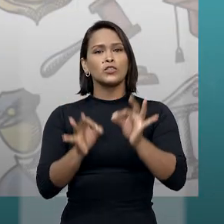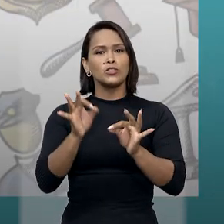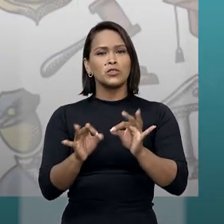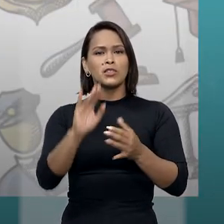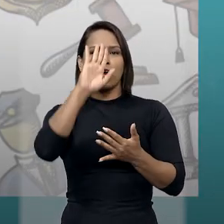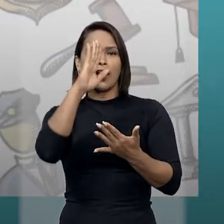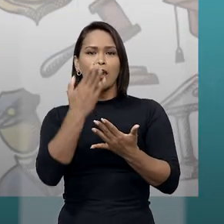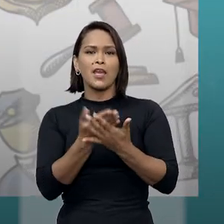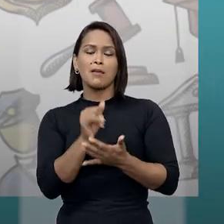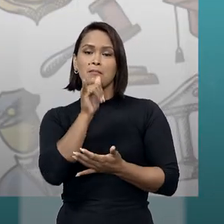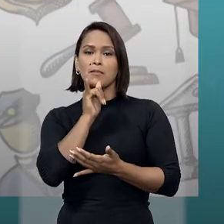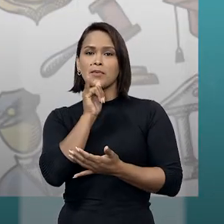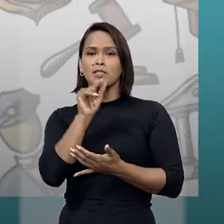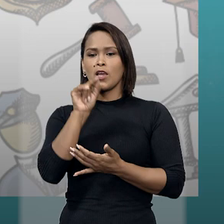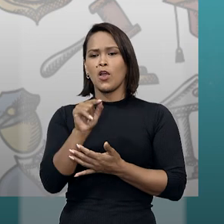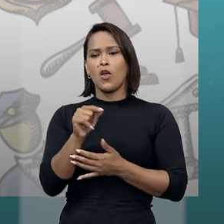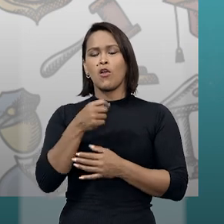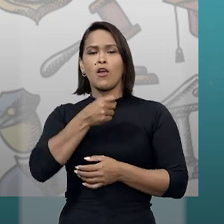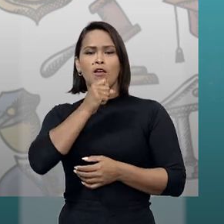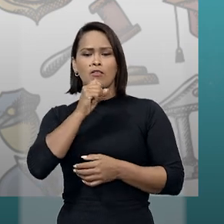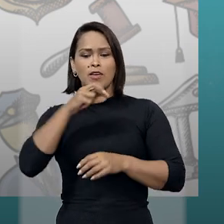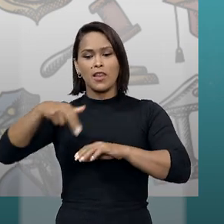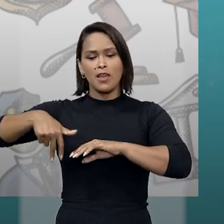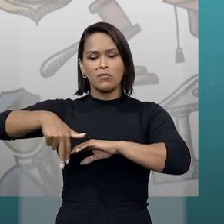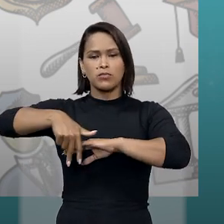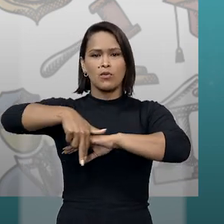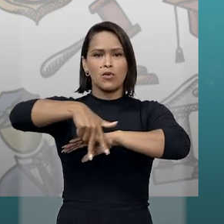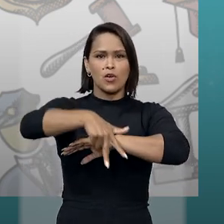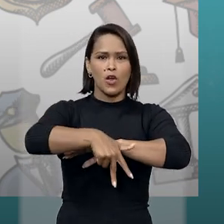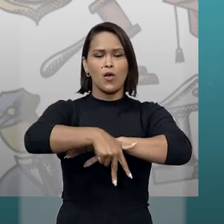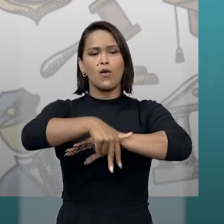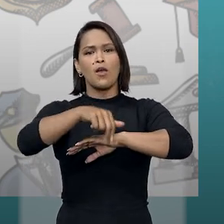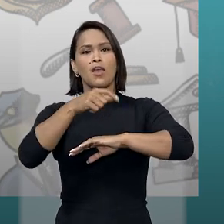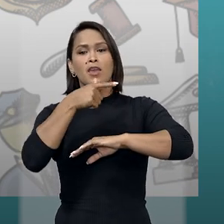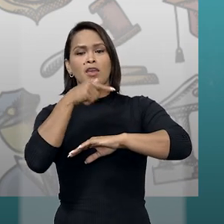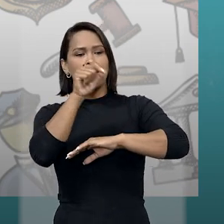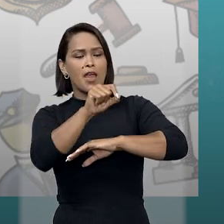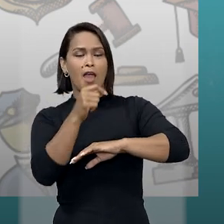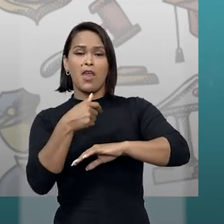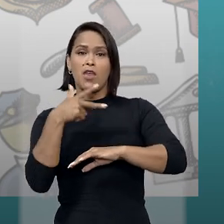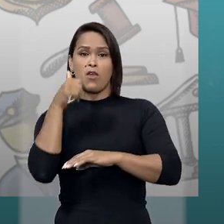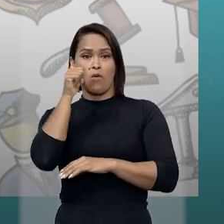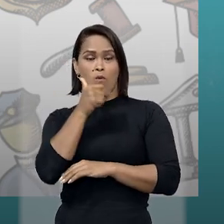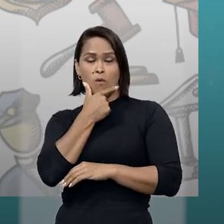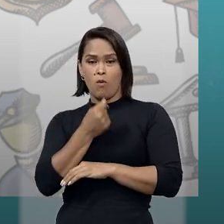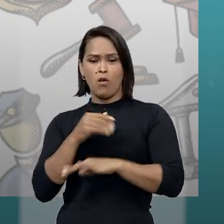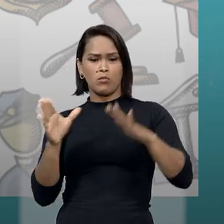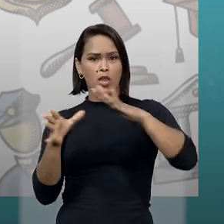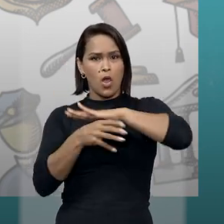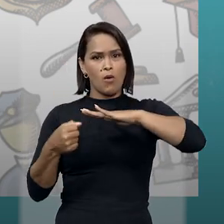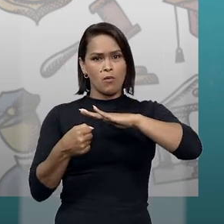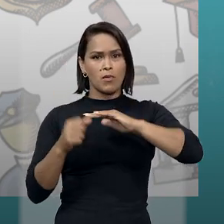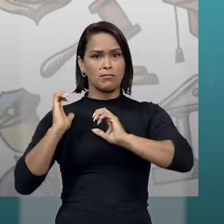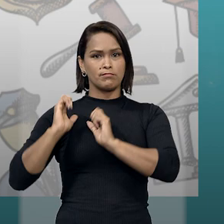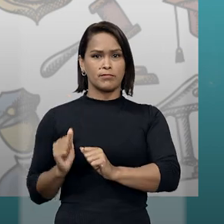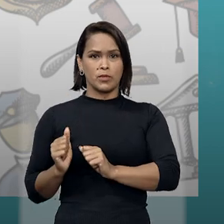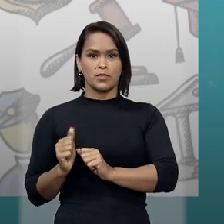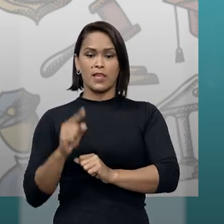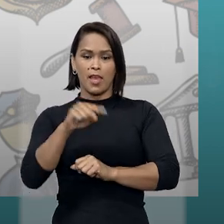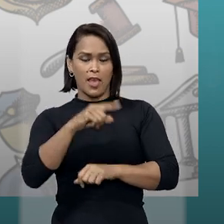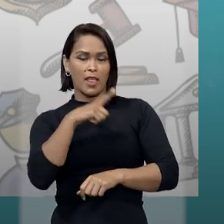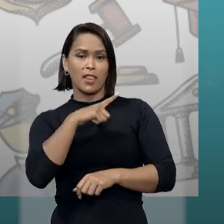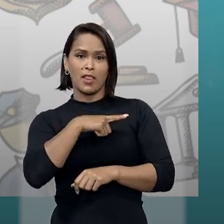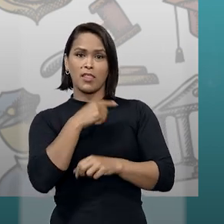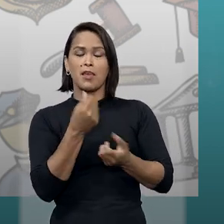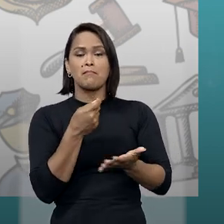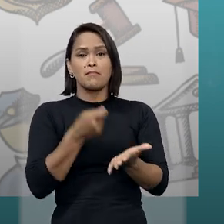Justiça para mim, pelo exemplo, uma velhinha tá andando indo pro mercado, daí um homem vai e pega a bolsa dela. Ele